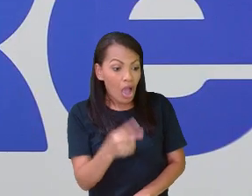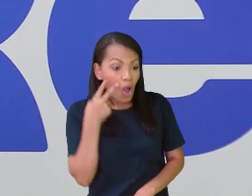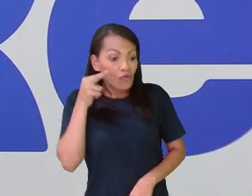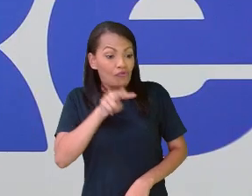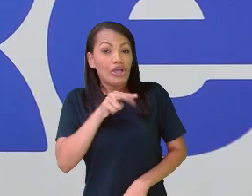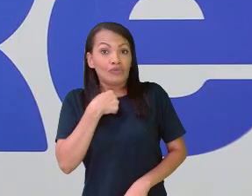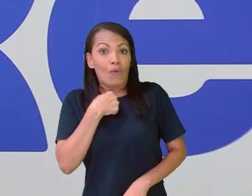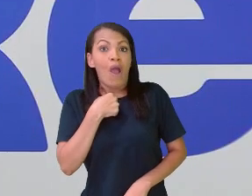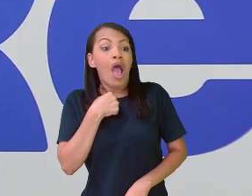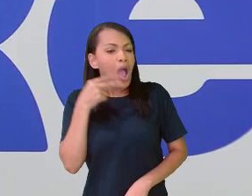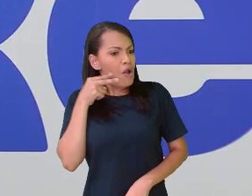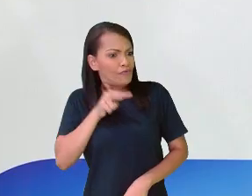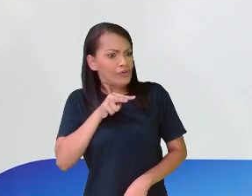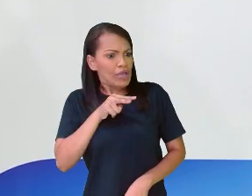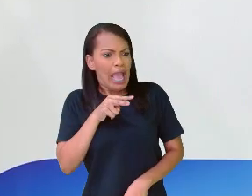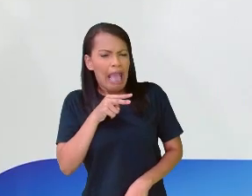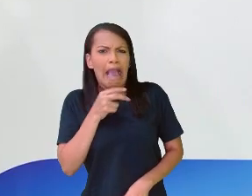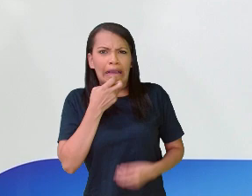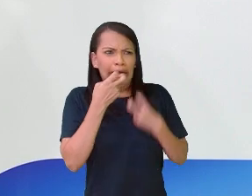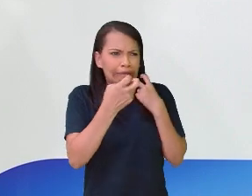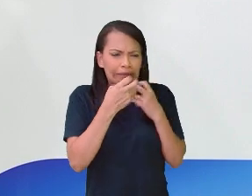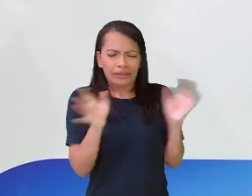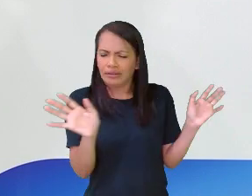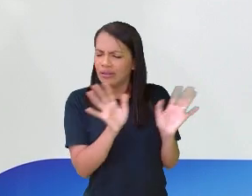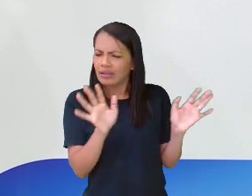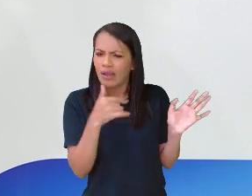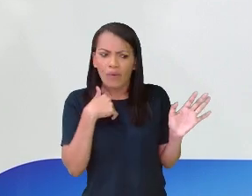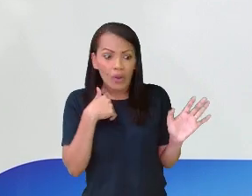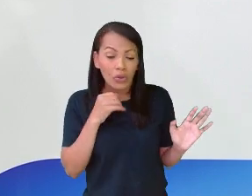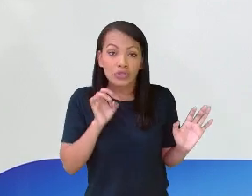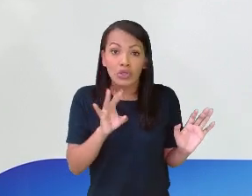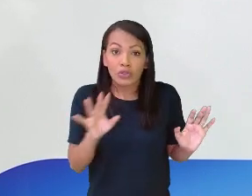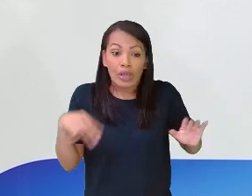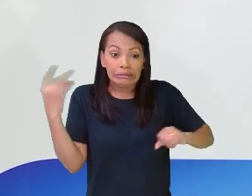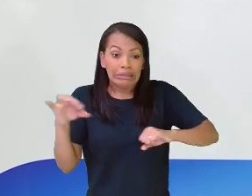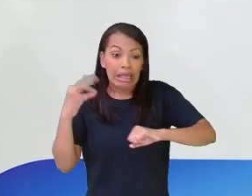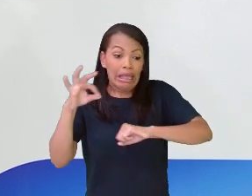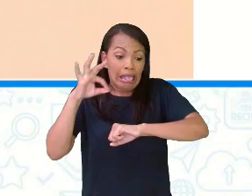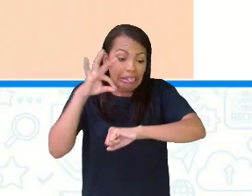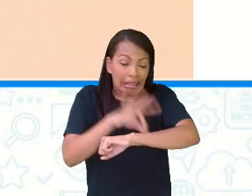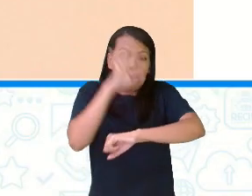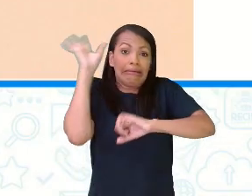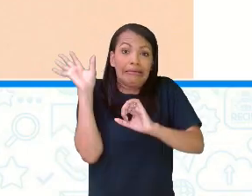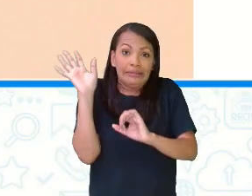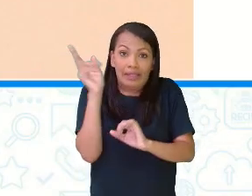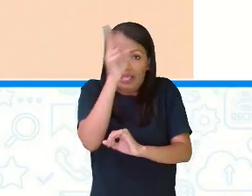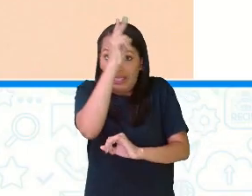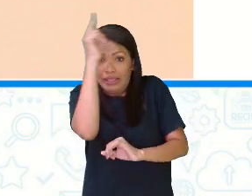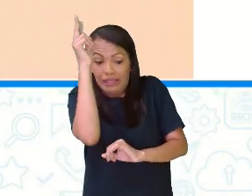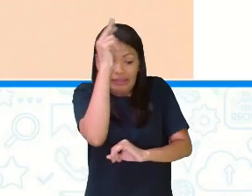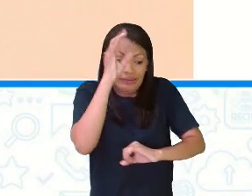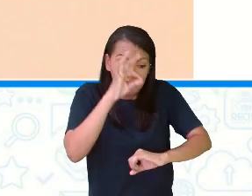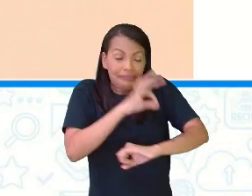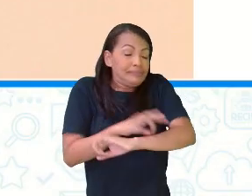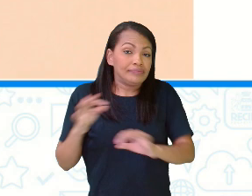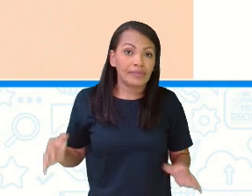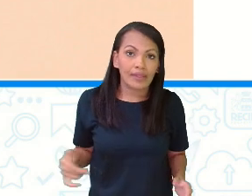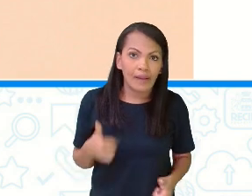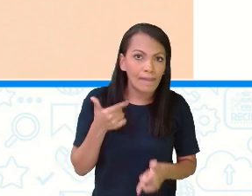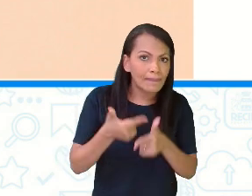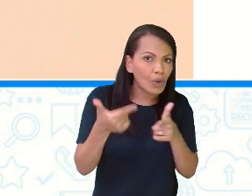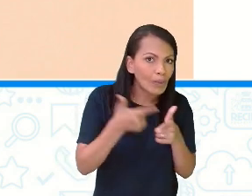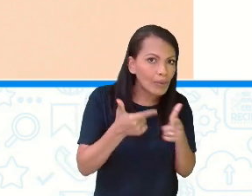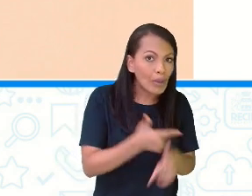não. A barata, a produção ali, olha, eu acho que ela não gosta muito de barata. Não tenho nada contra. Eu tenho problema com